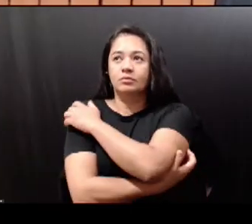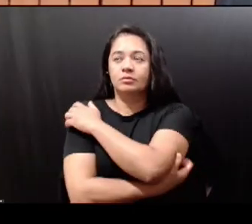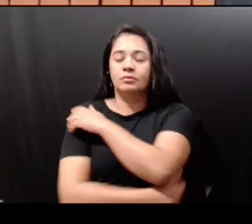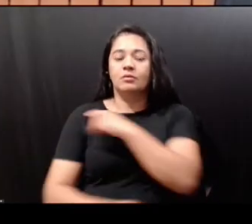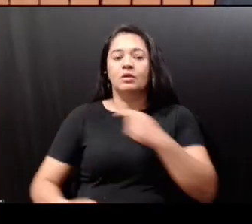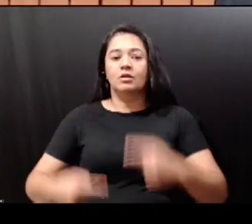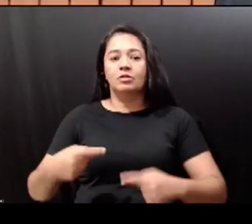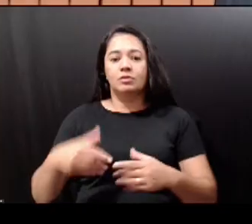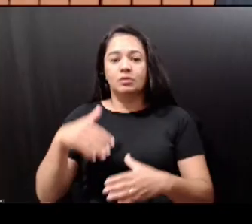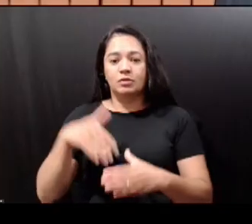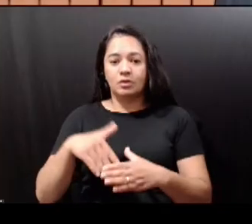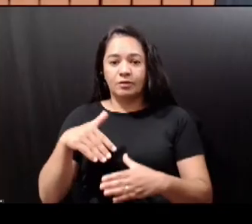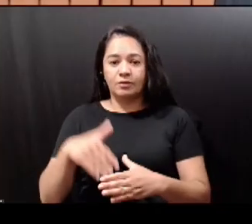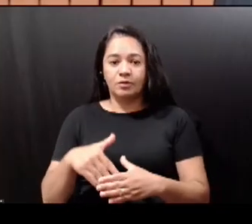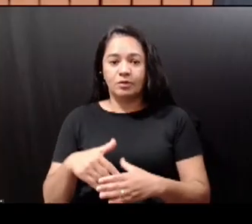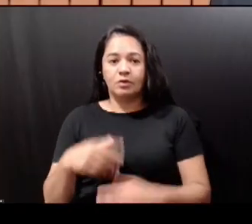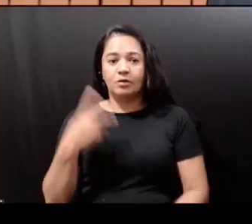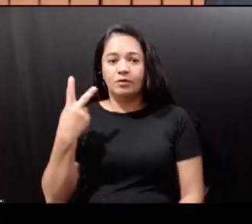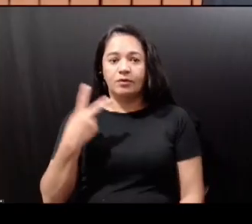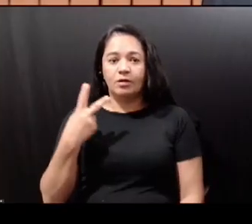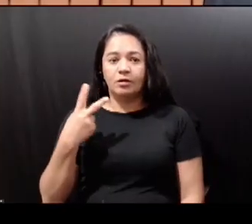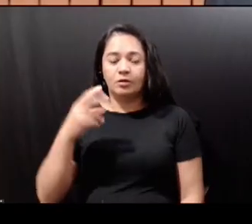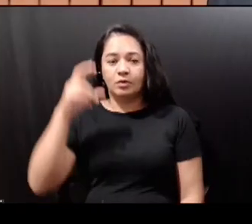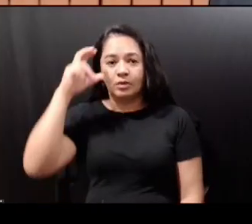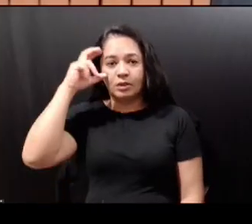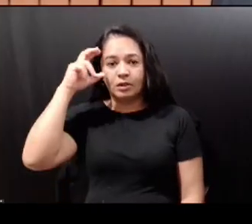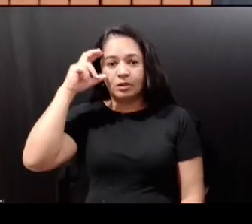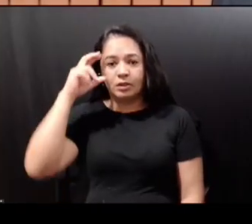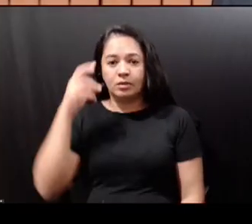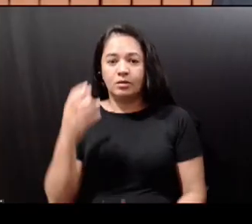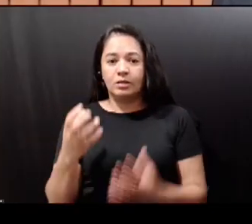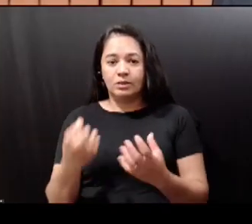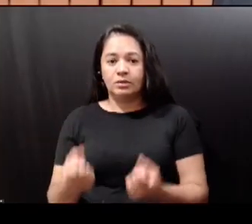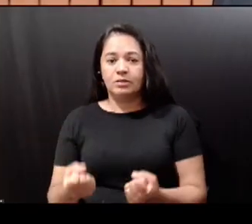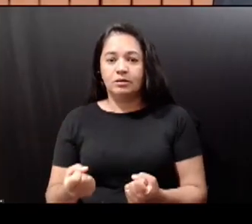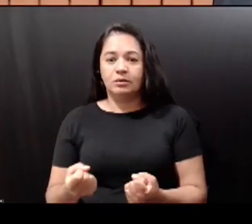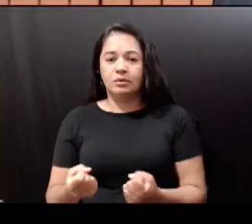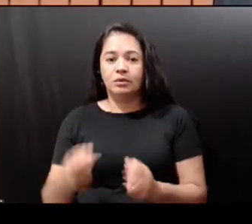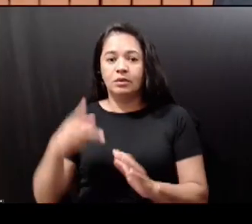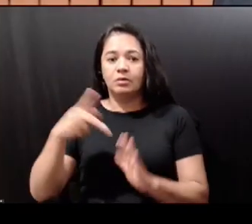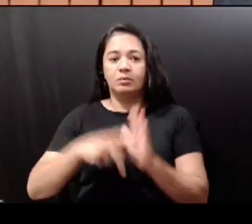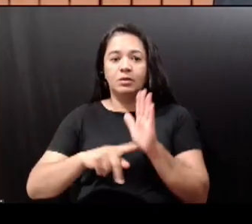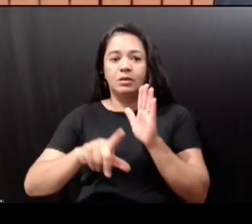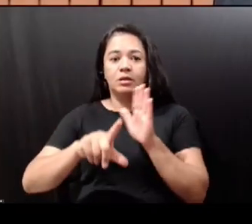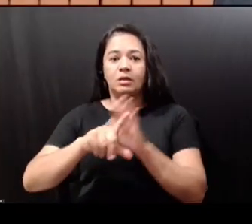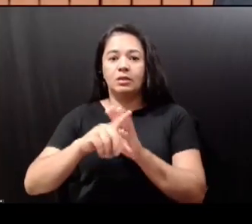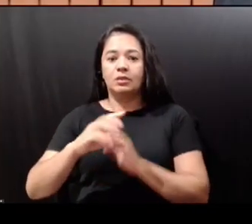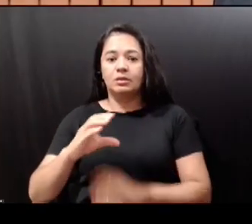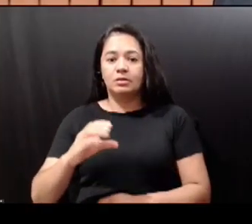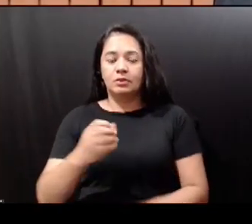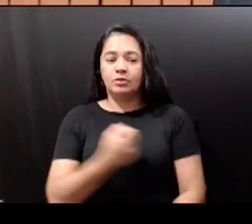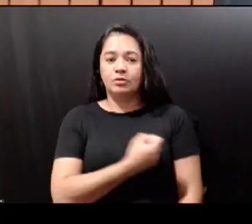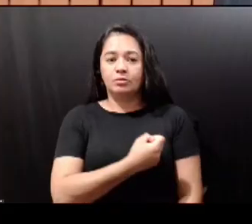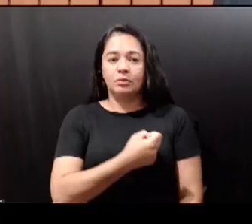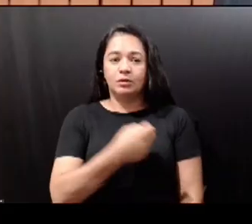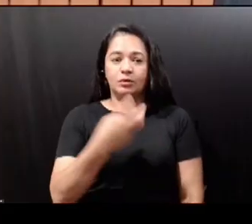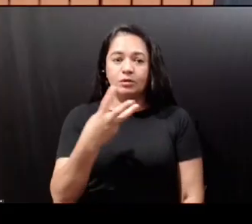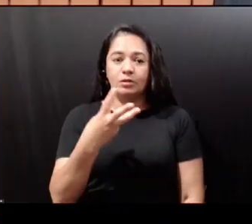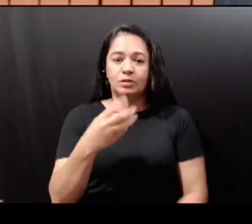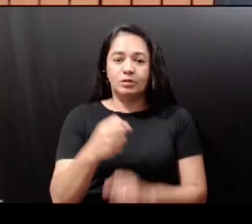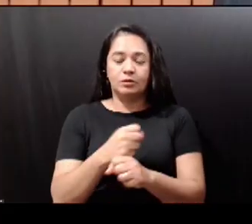pelo senhor Carlinhos Camelô, favorável ao PLC de número 3 de 2025, do